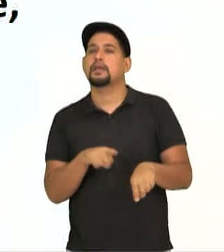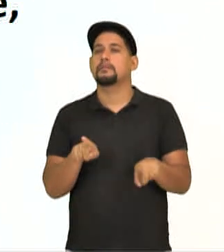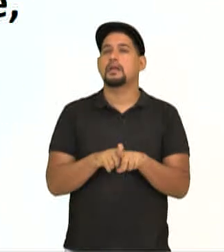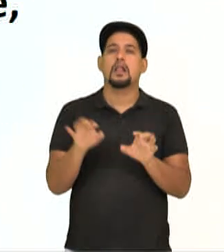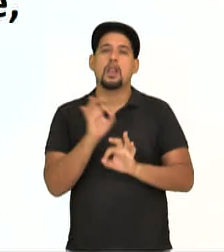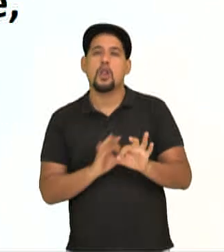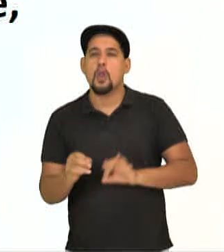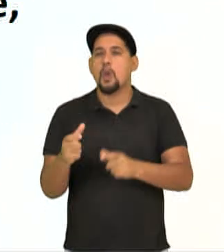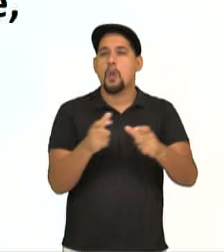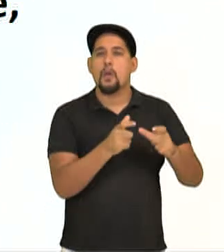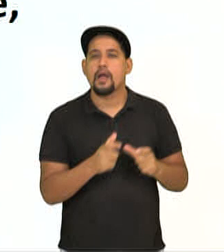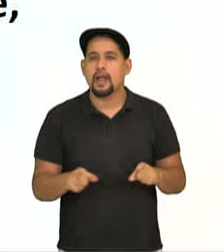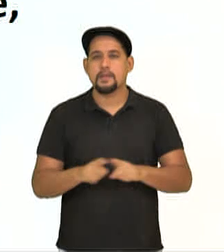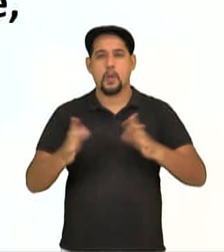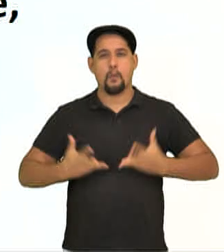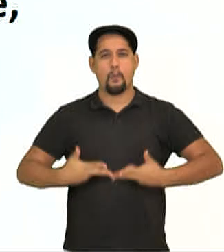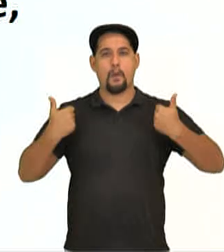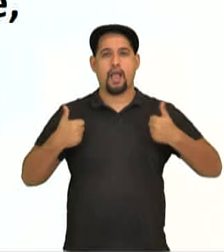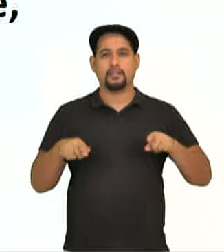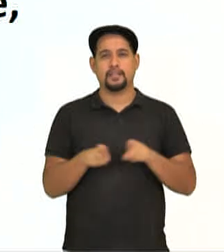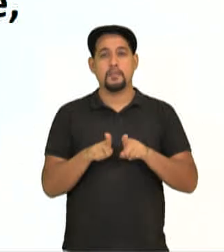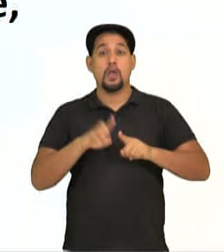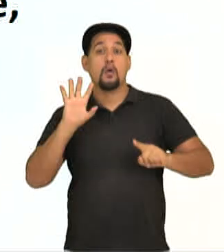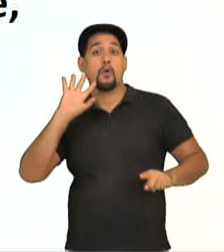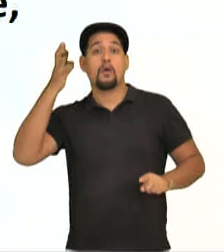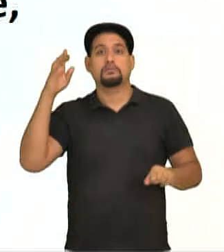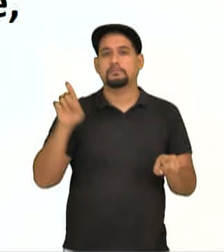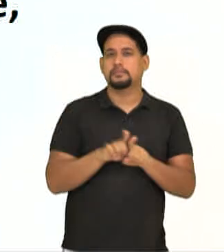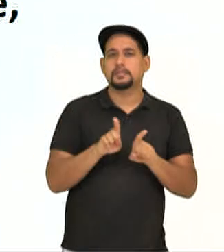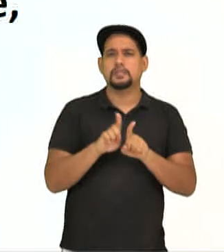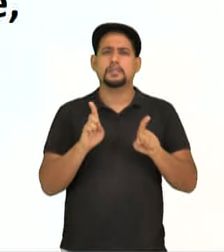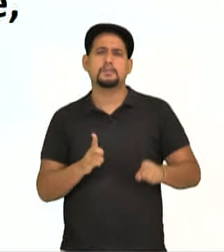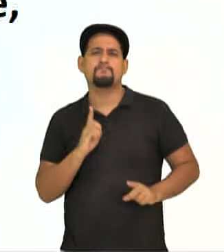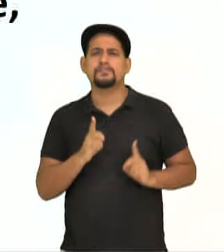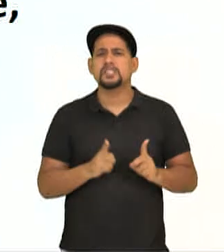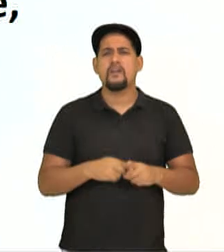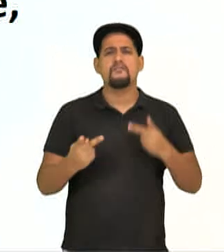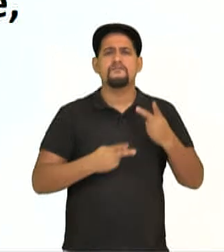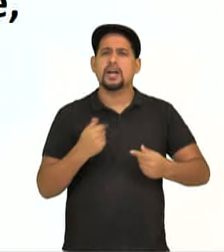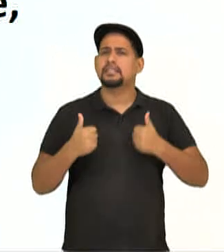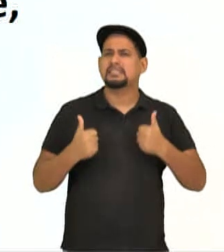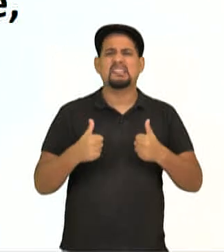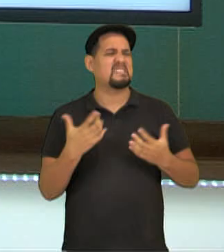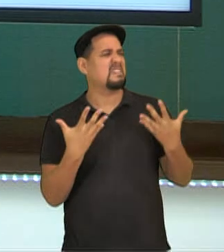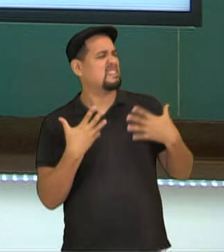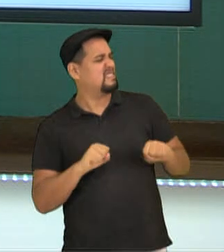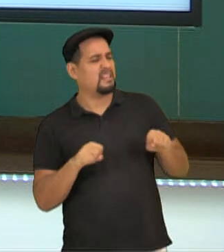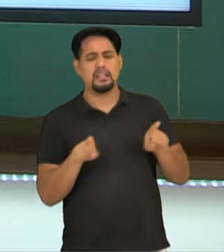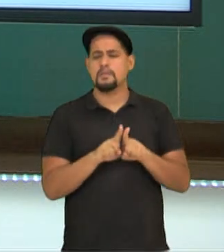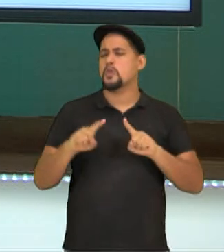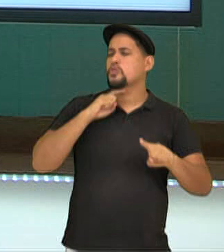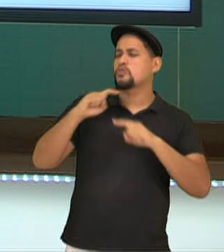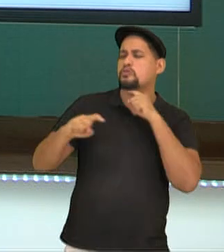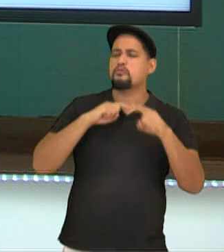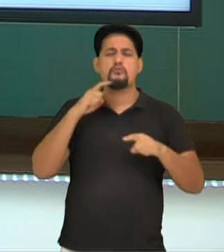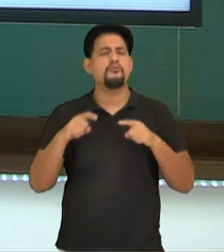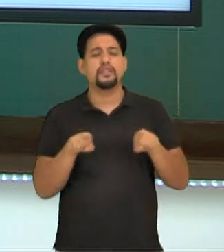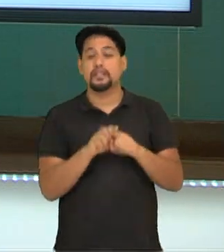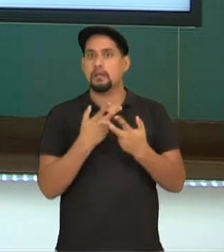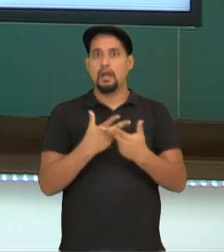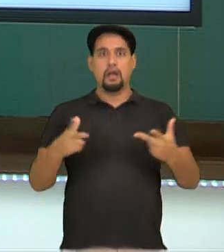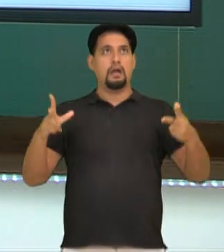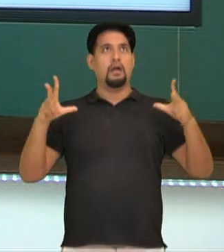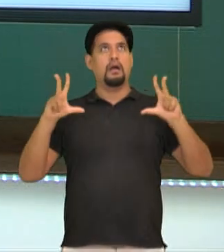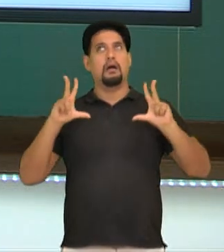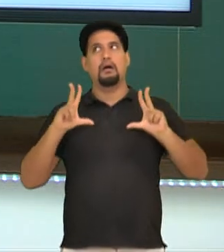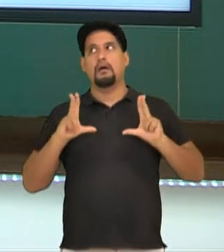modo, lugar, qualidade, causa, intensidade, oposição, afirmação, negação, dúvida, aprovação.